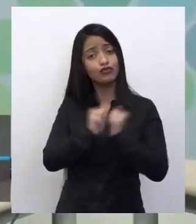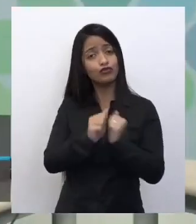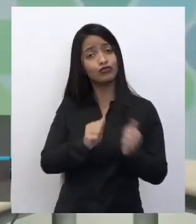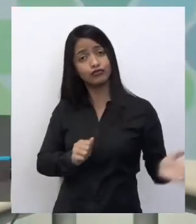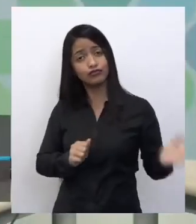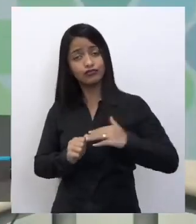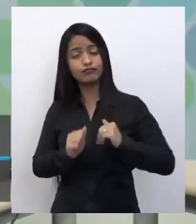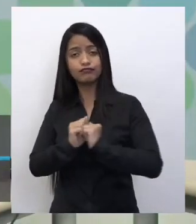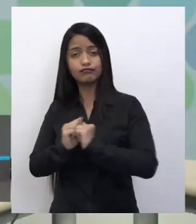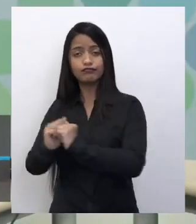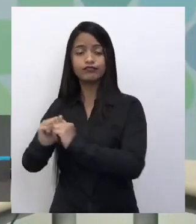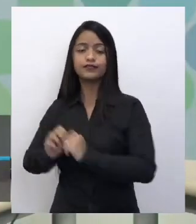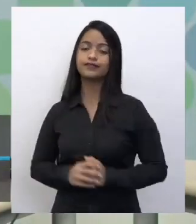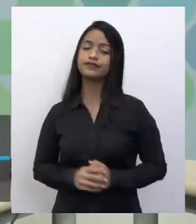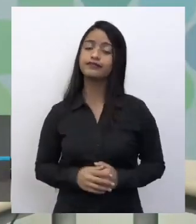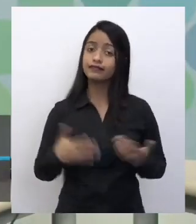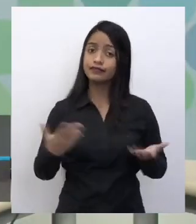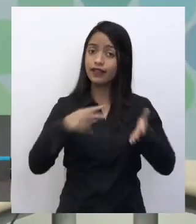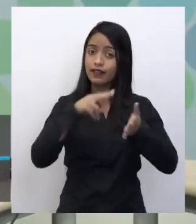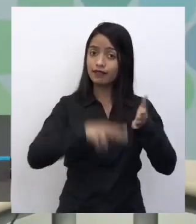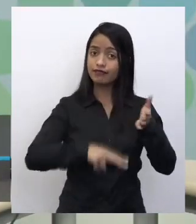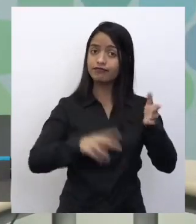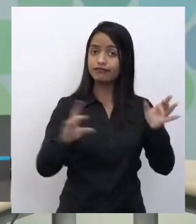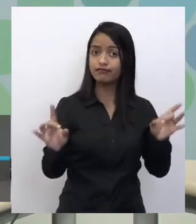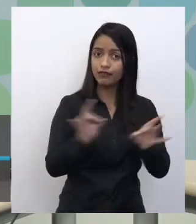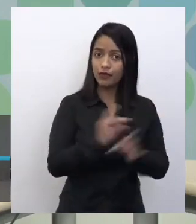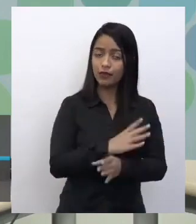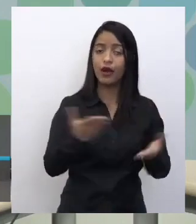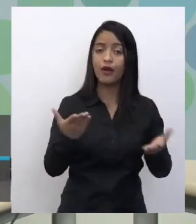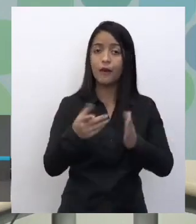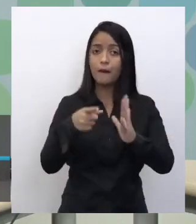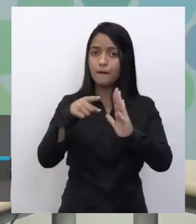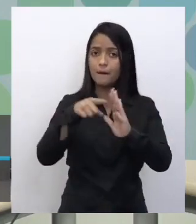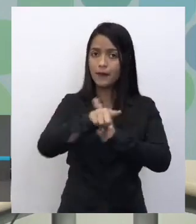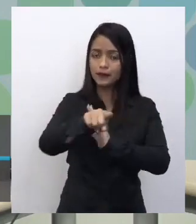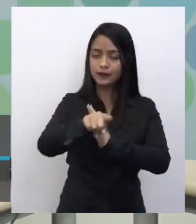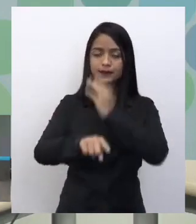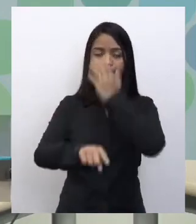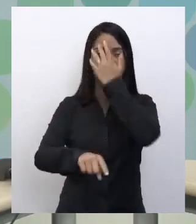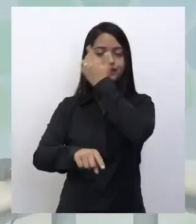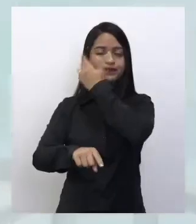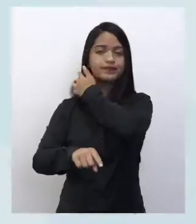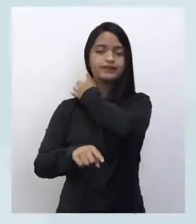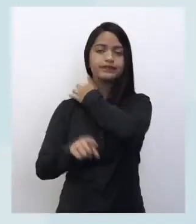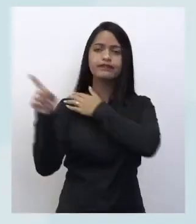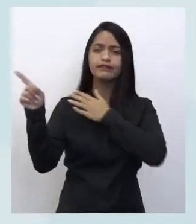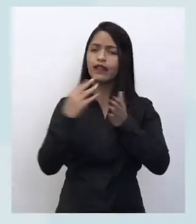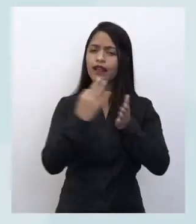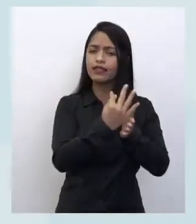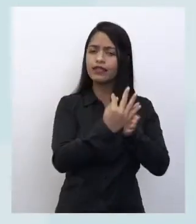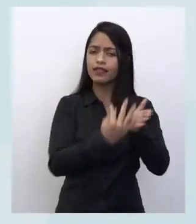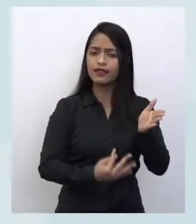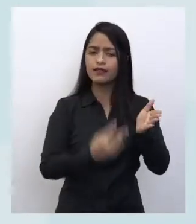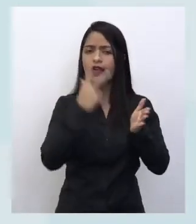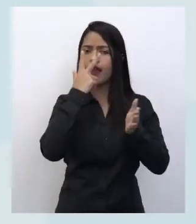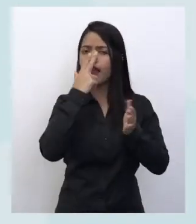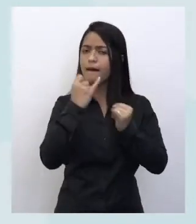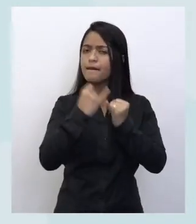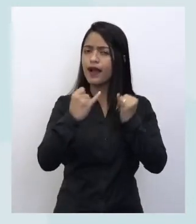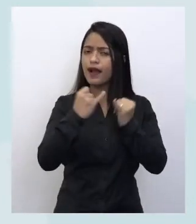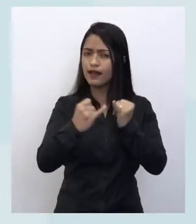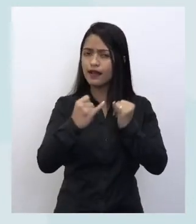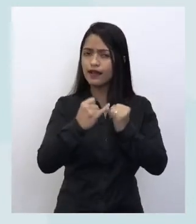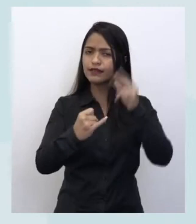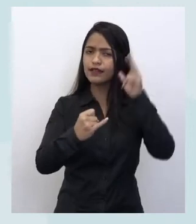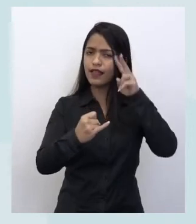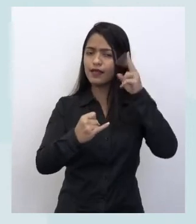leitura. E temos uma perguntinha aí no chat. Este texto é muito parecido com uma das cenas que lemos